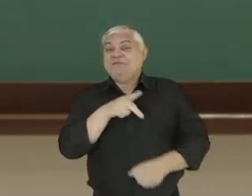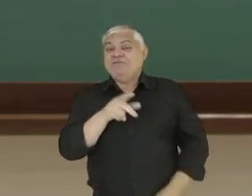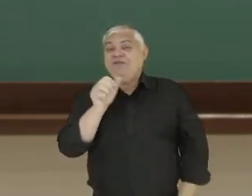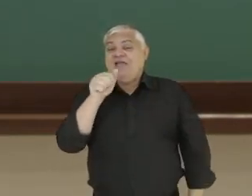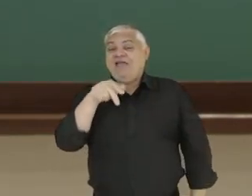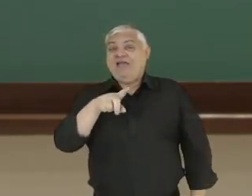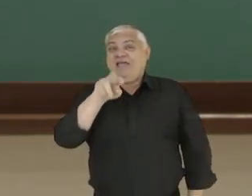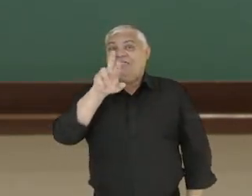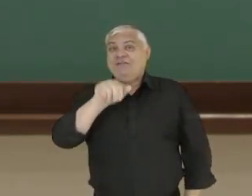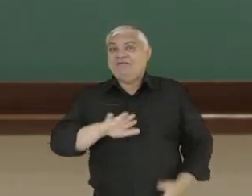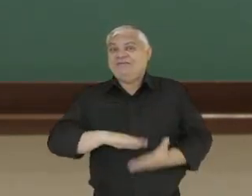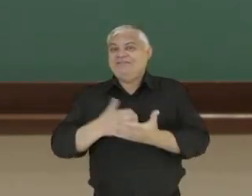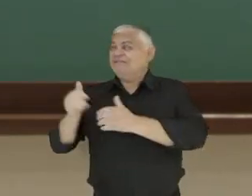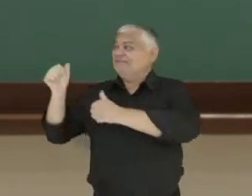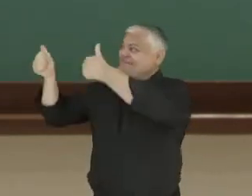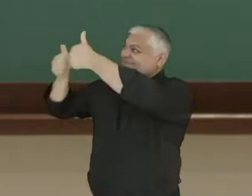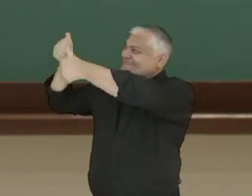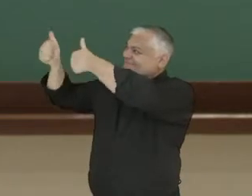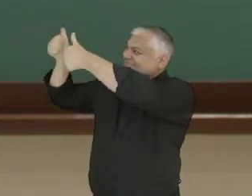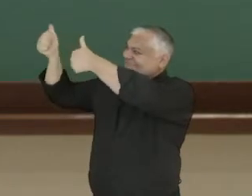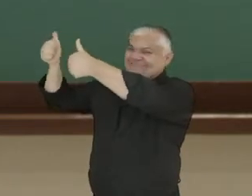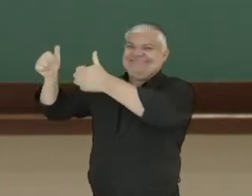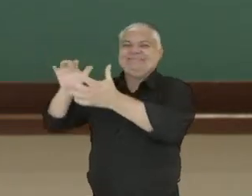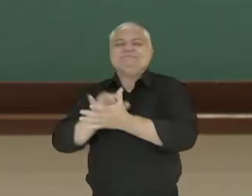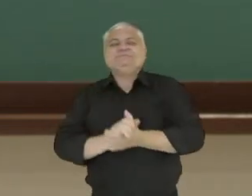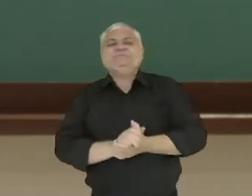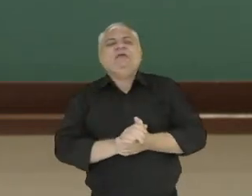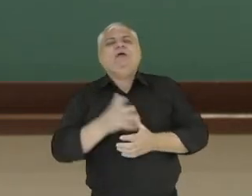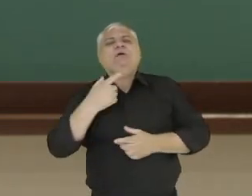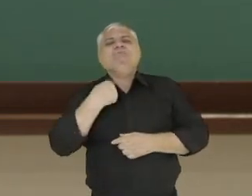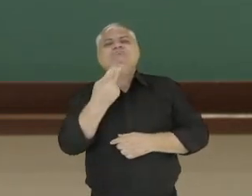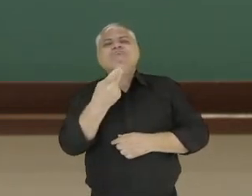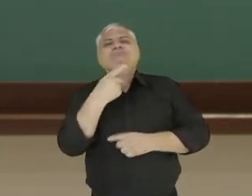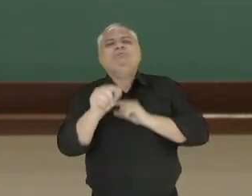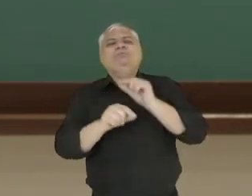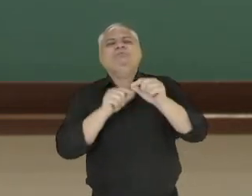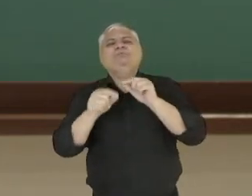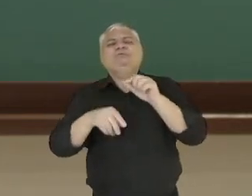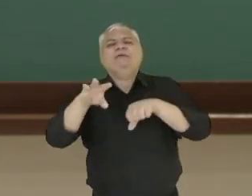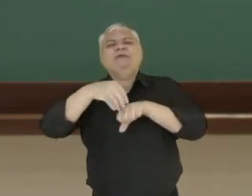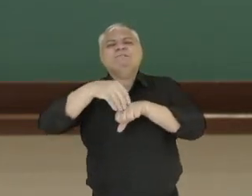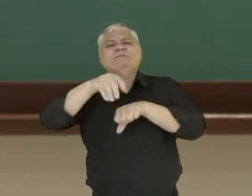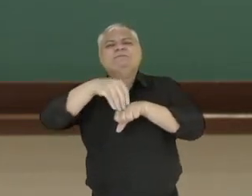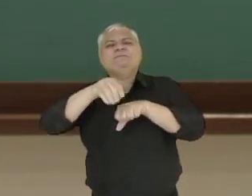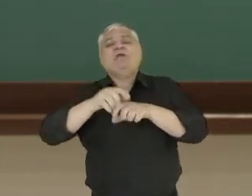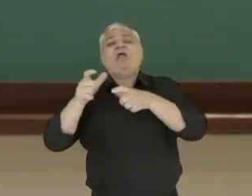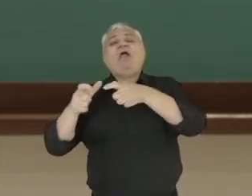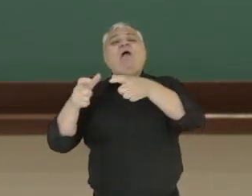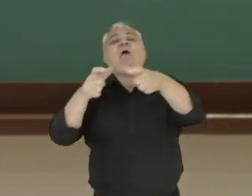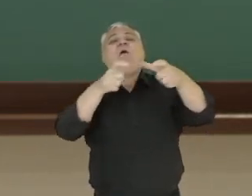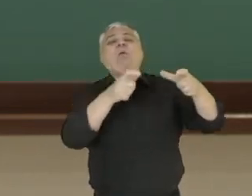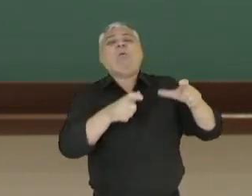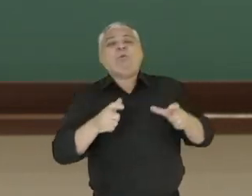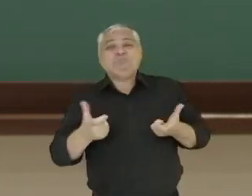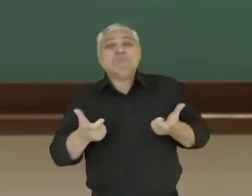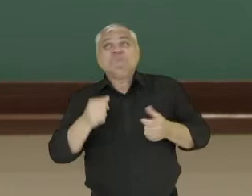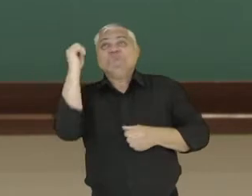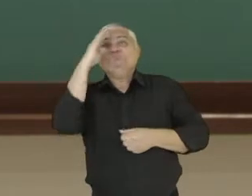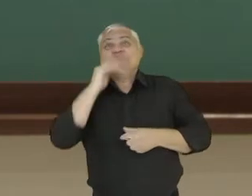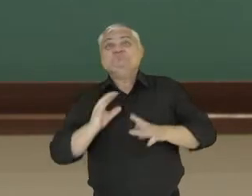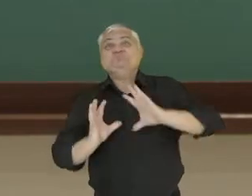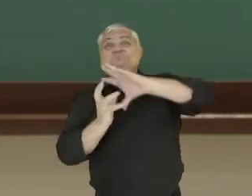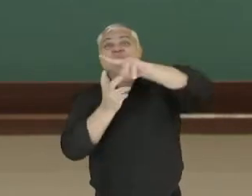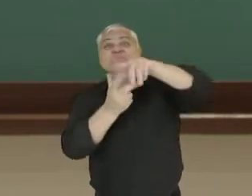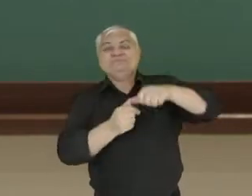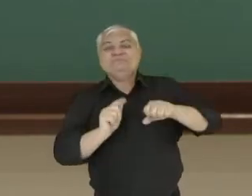juntamente comigo temos aqui o Ronaldo. Tudo bem com você, Ronaldo? E nós vamos levar até você, aonde quer que você esteja, um pouquinho da geografia.